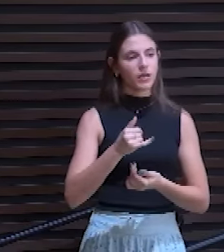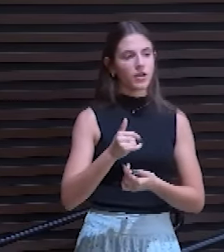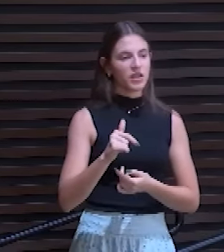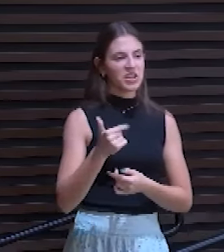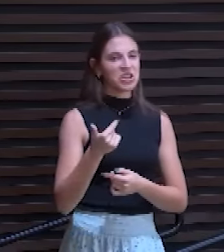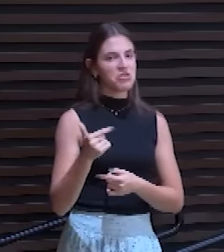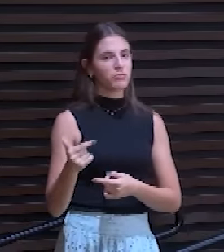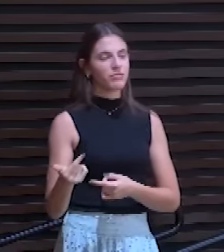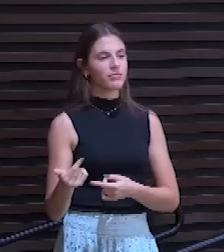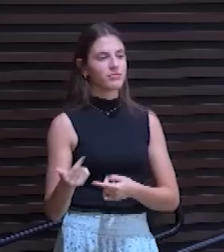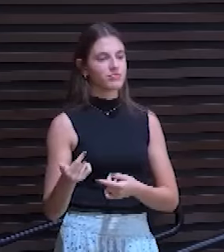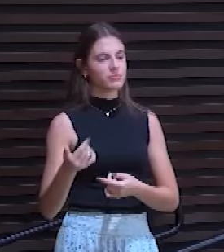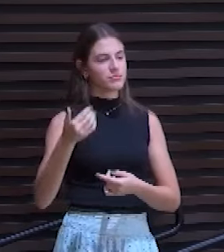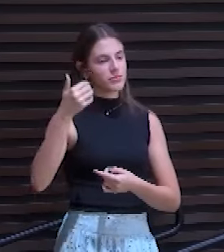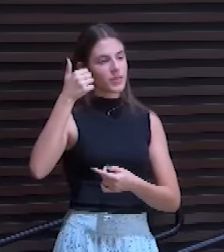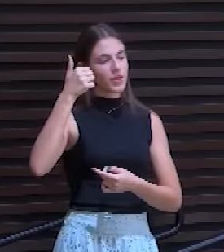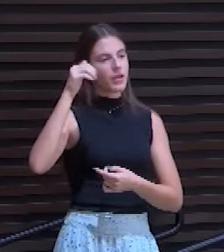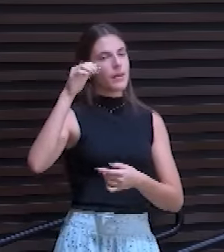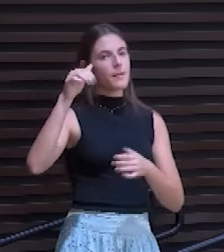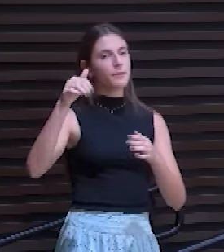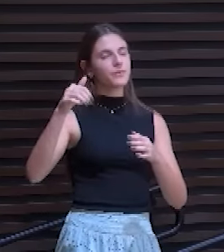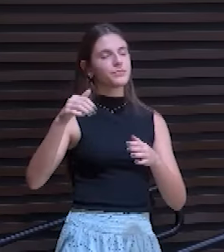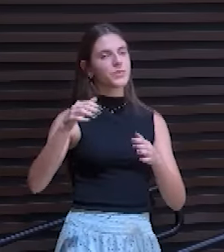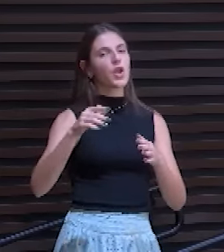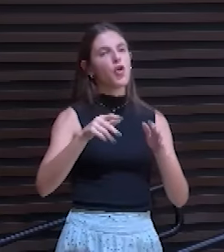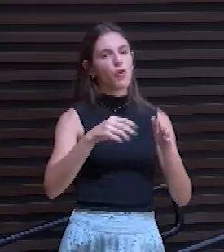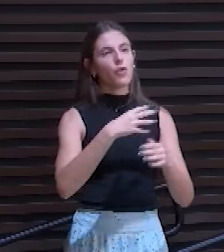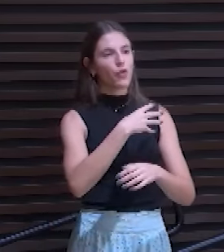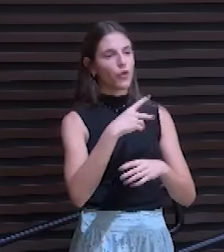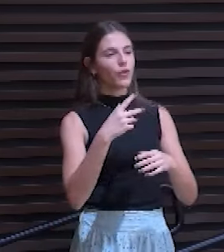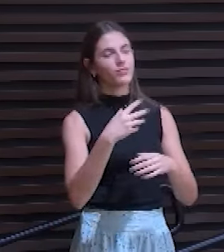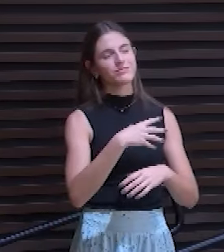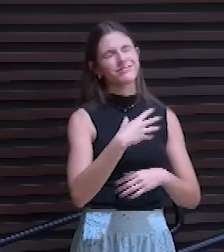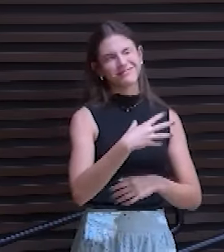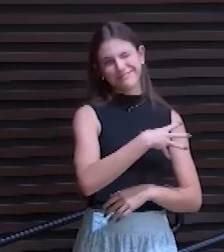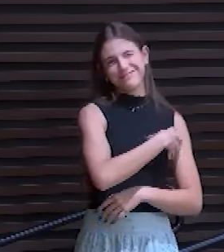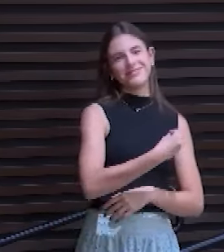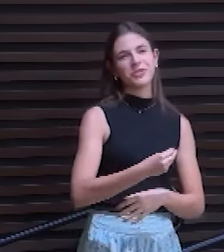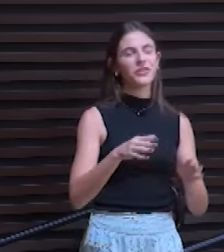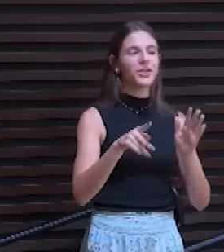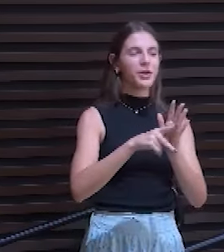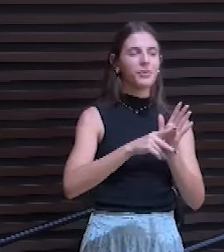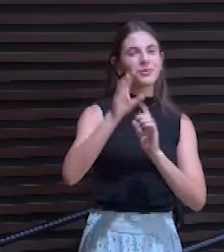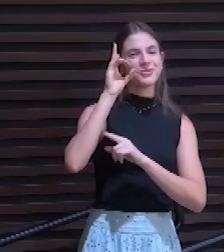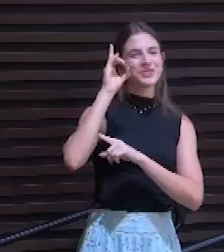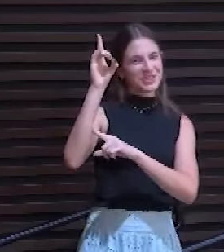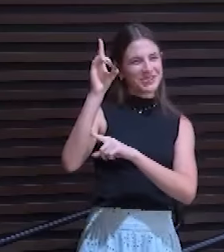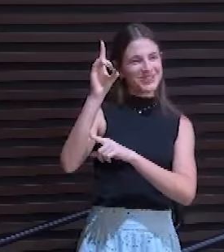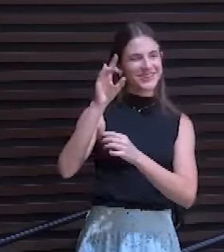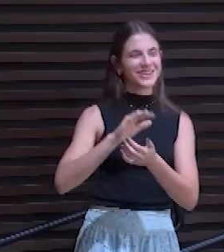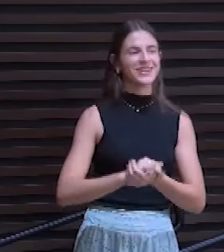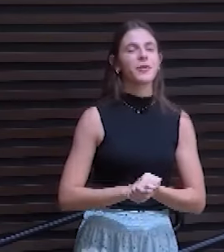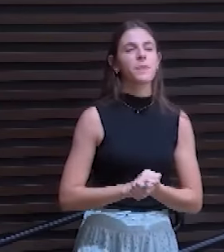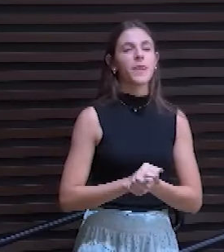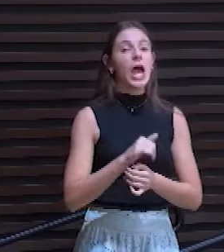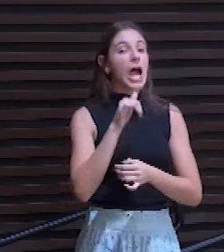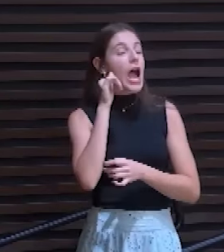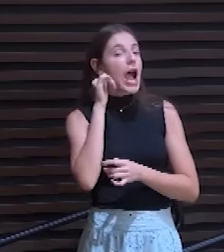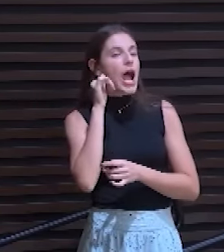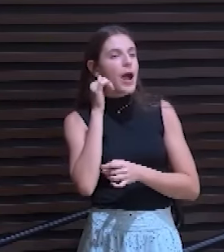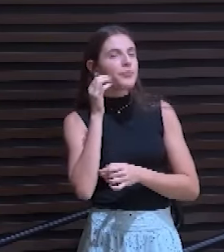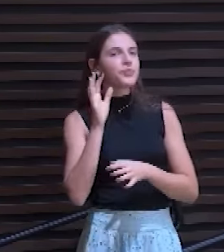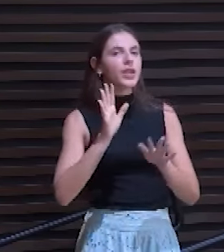meu. Eu carreguei 9 meses na barriga, eu pari e sofri para parir,